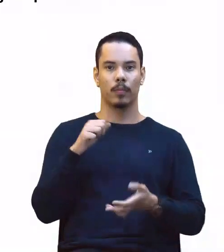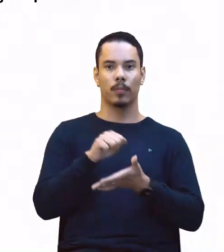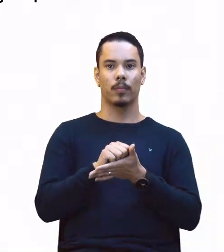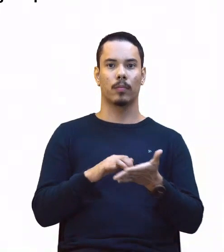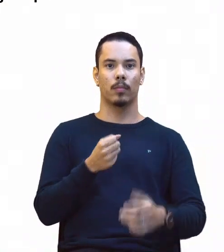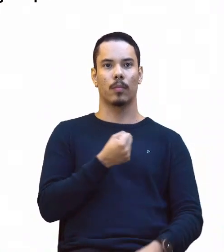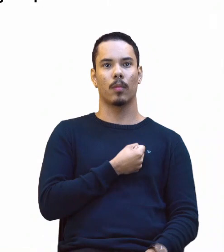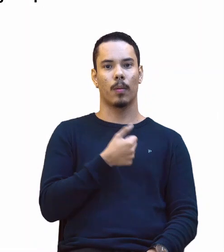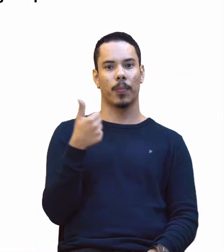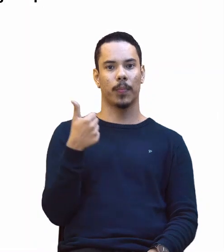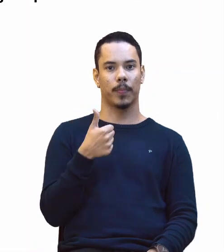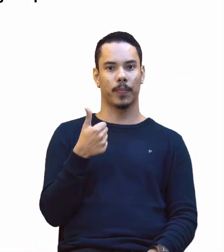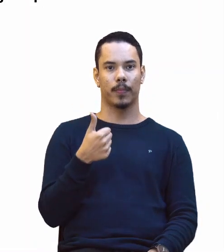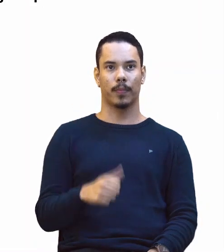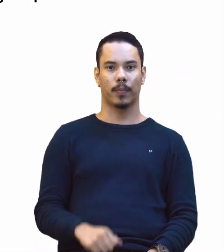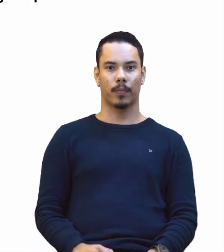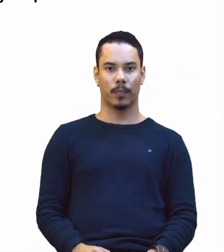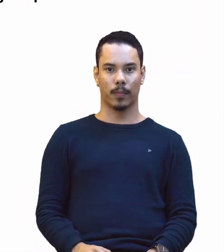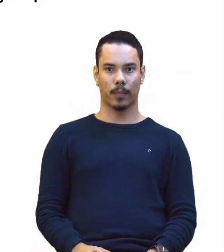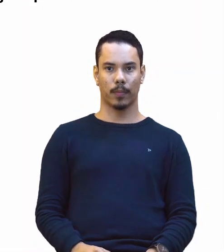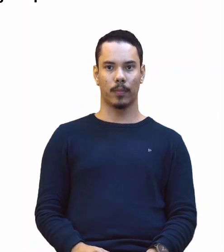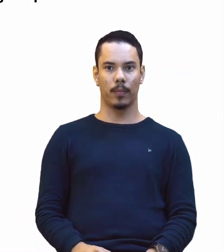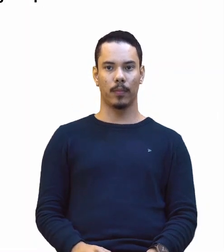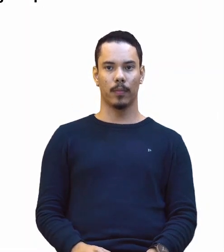número 1. Olha só.